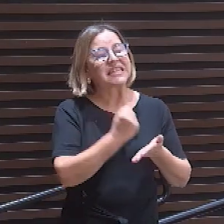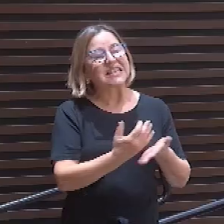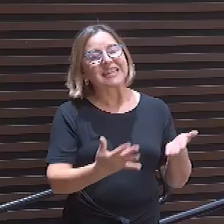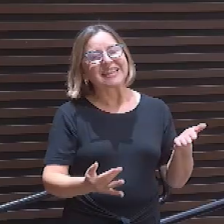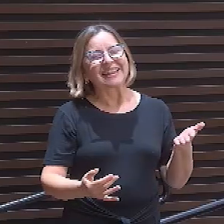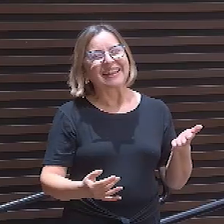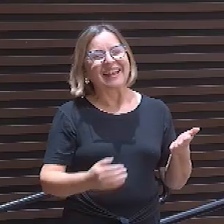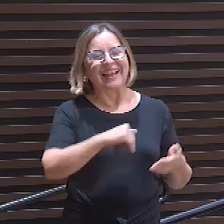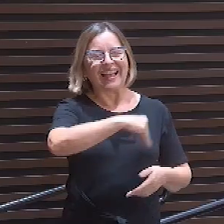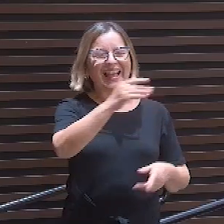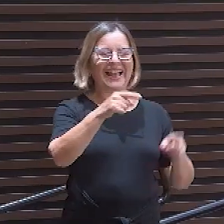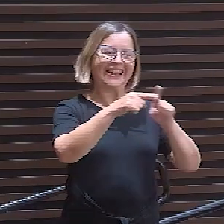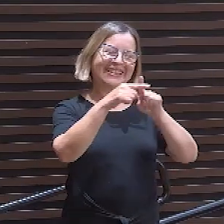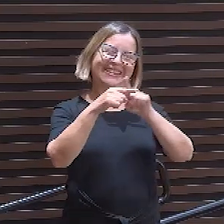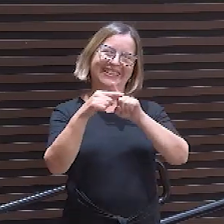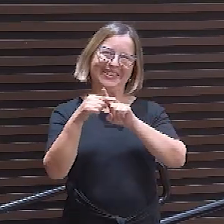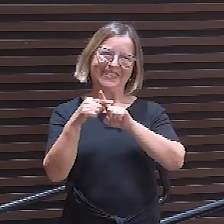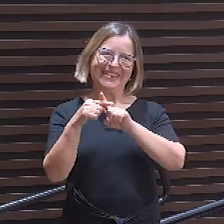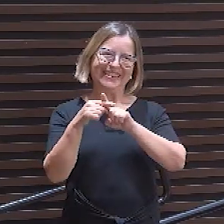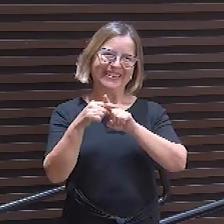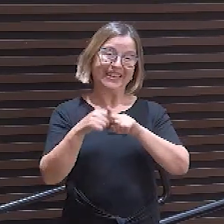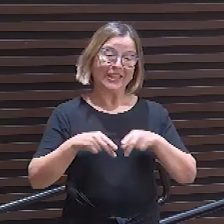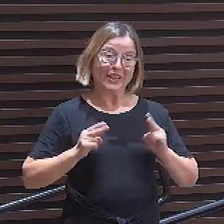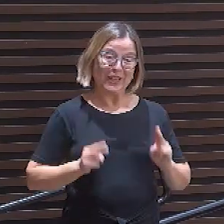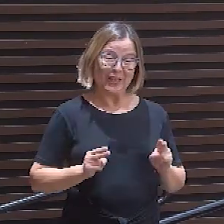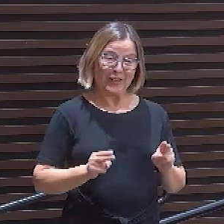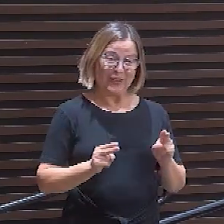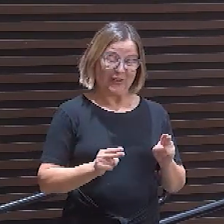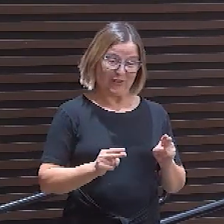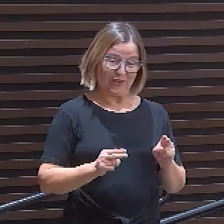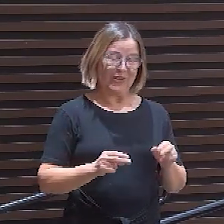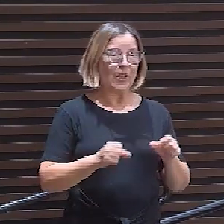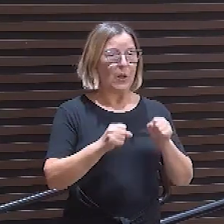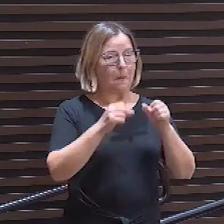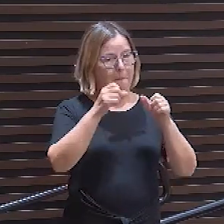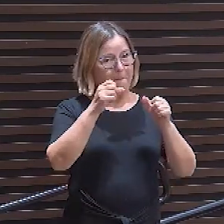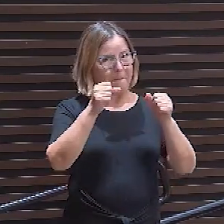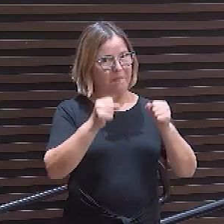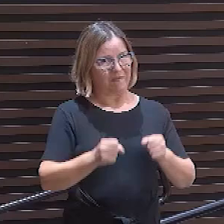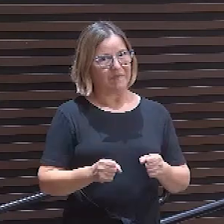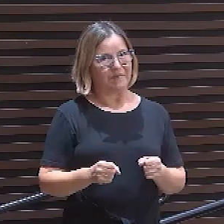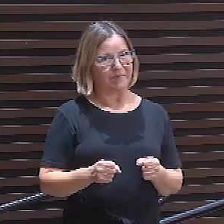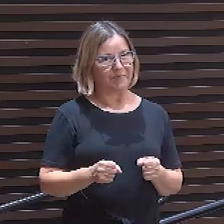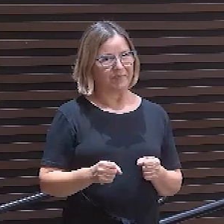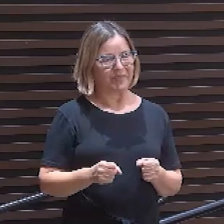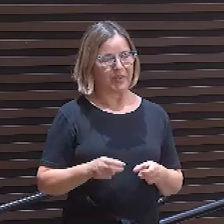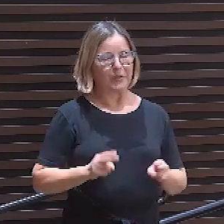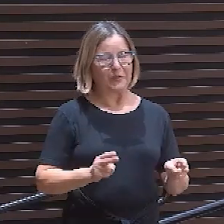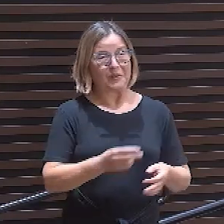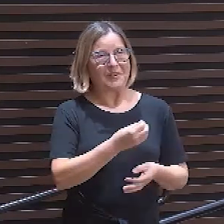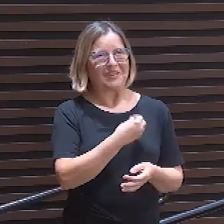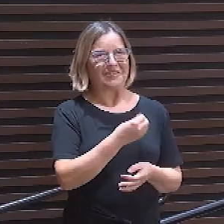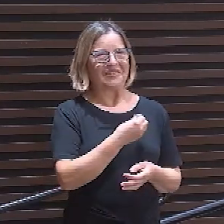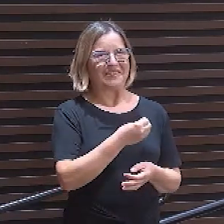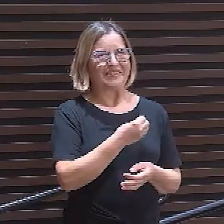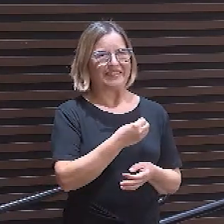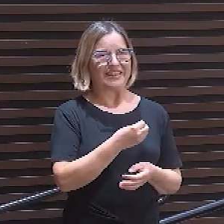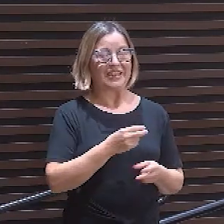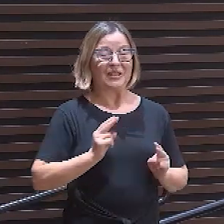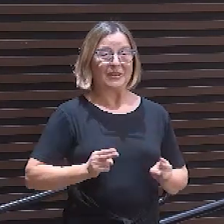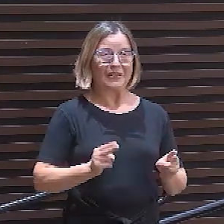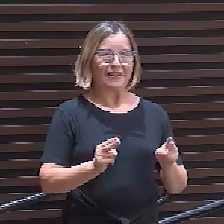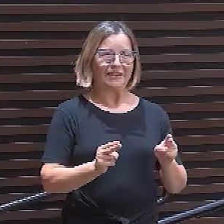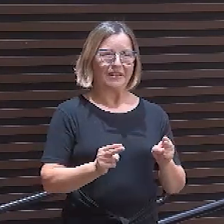Calvário, que continua vigindo, que continua vivo, que